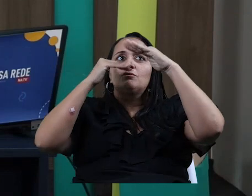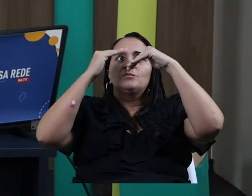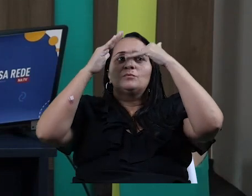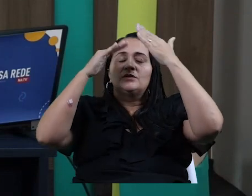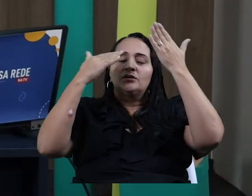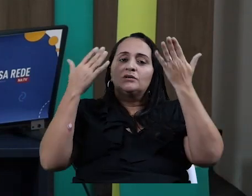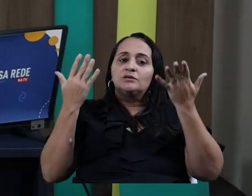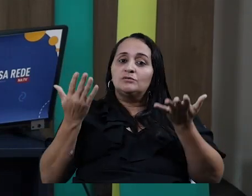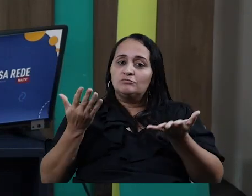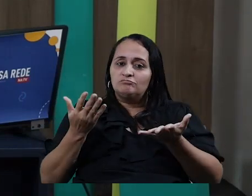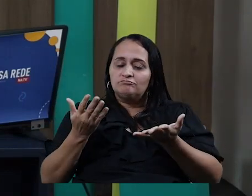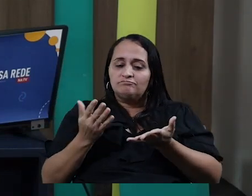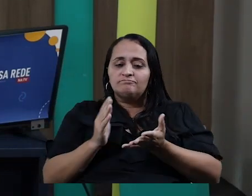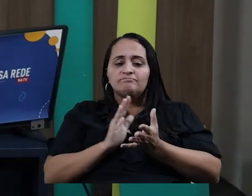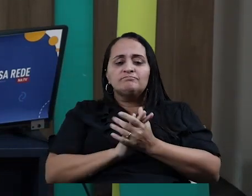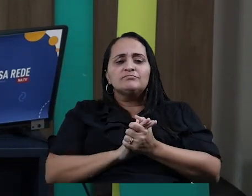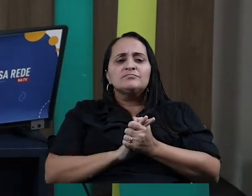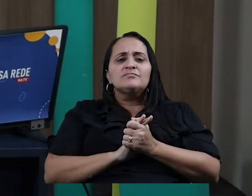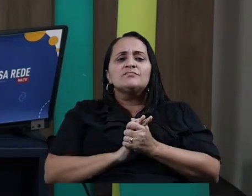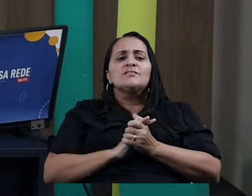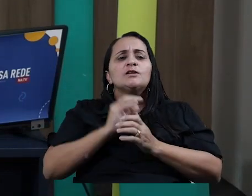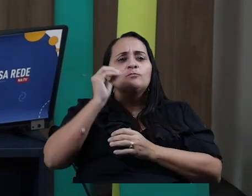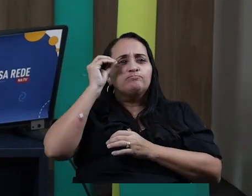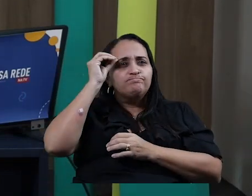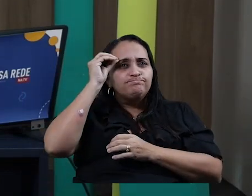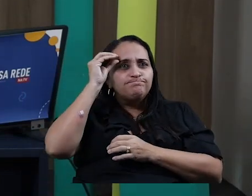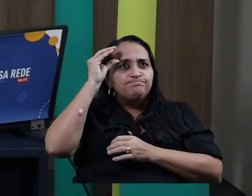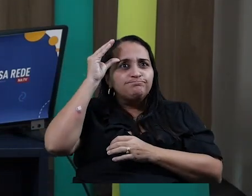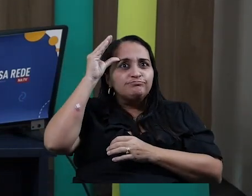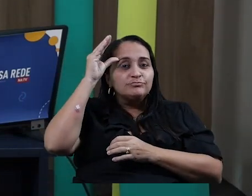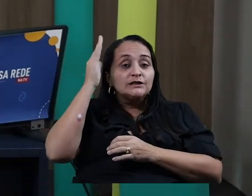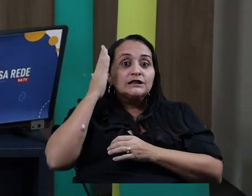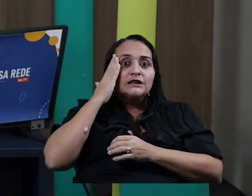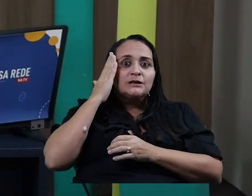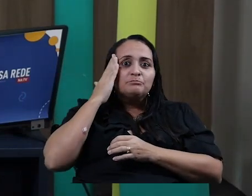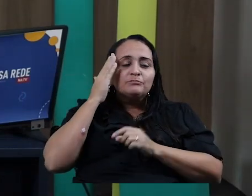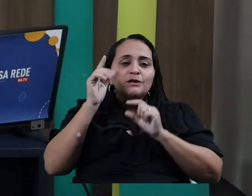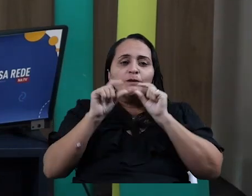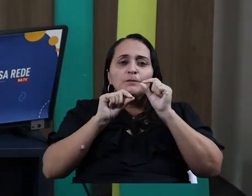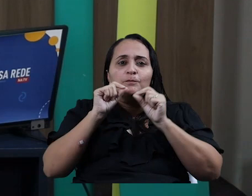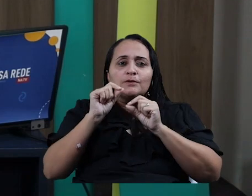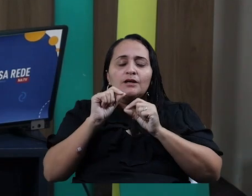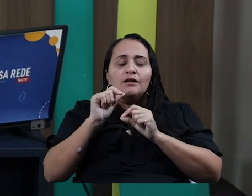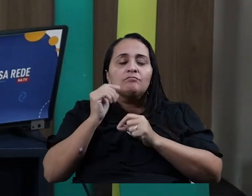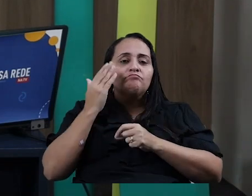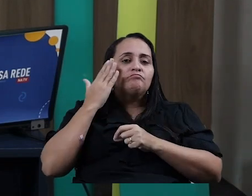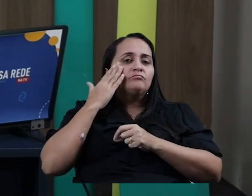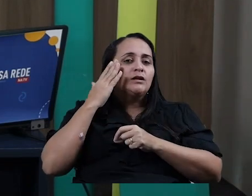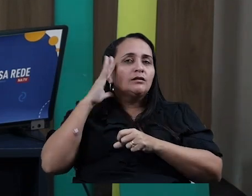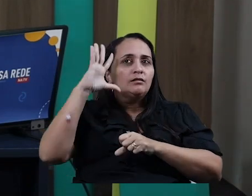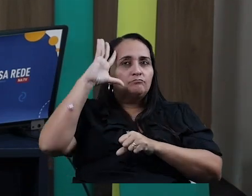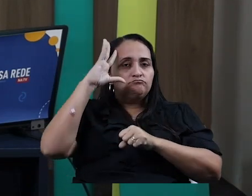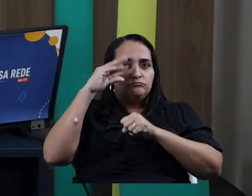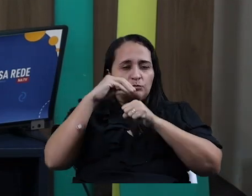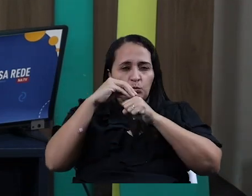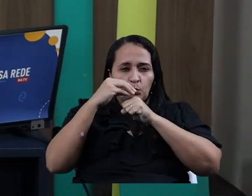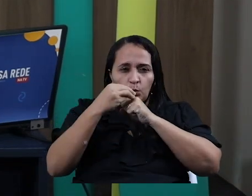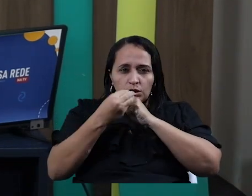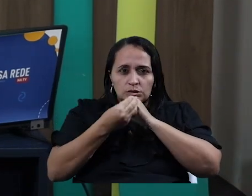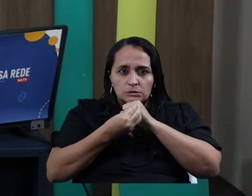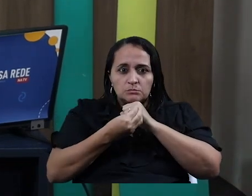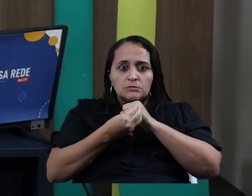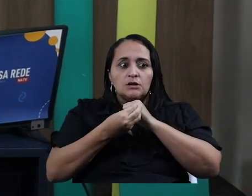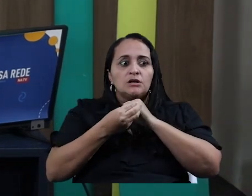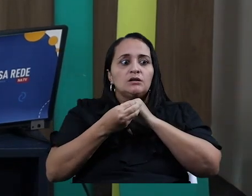como são, e também os nossos conhecimentos sobre quadro, valor e lugar, aquela história das centenas, das